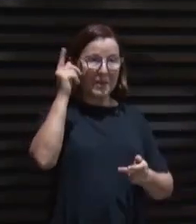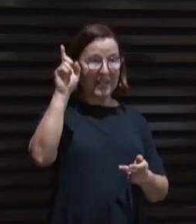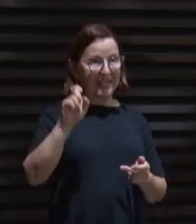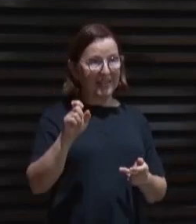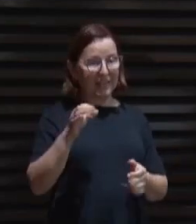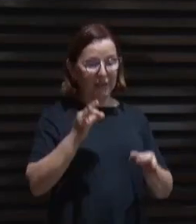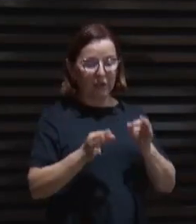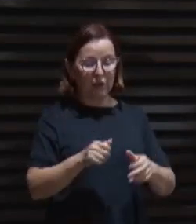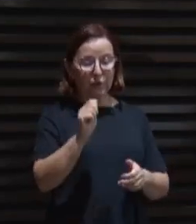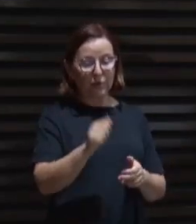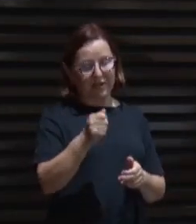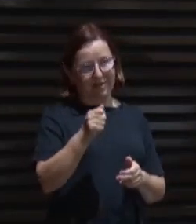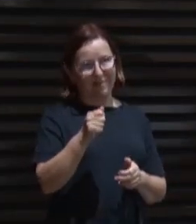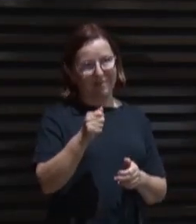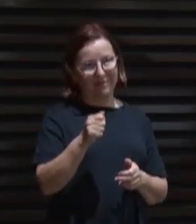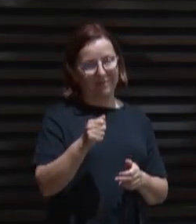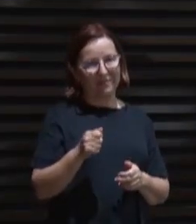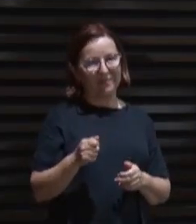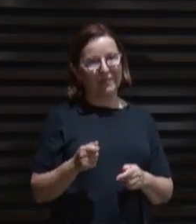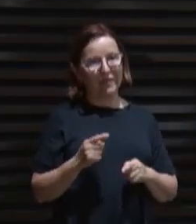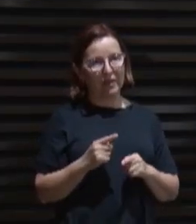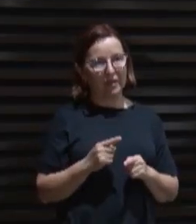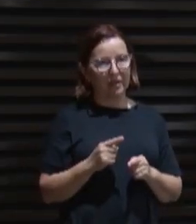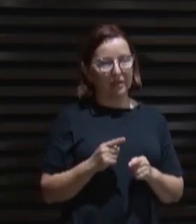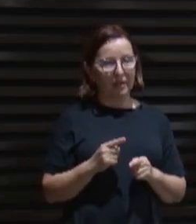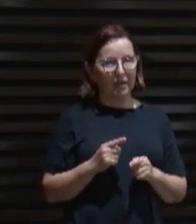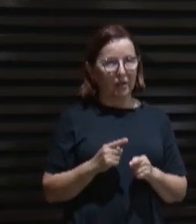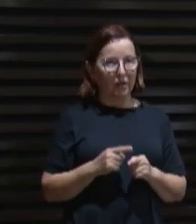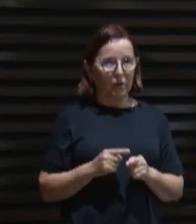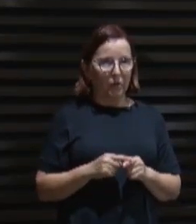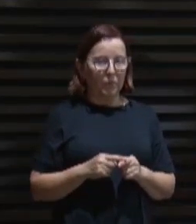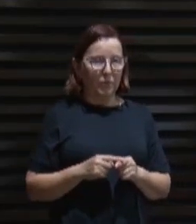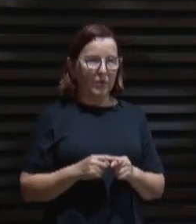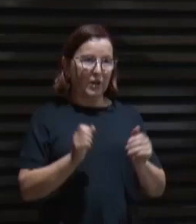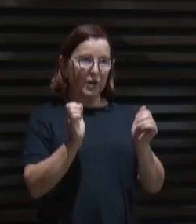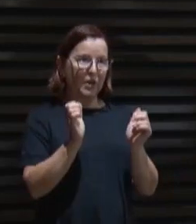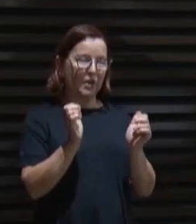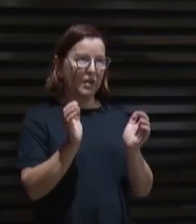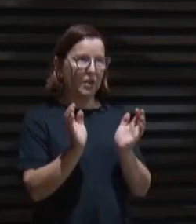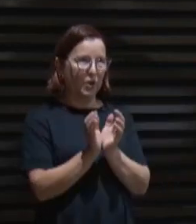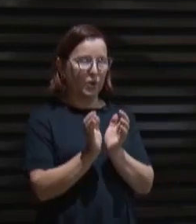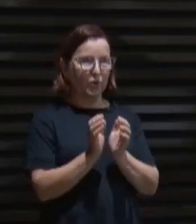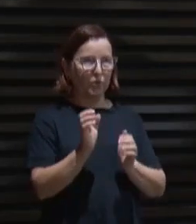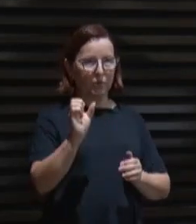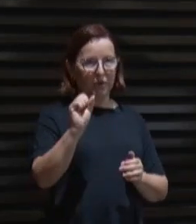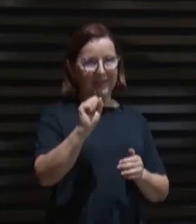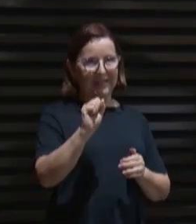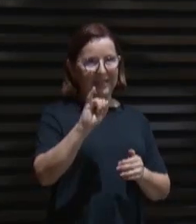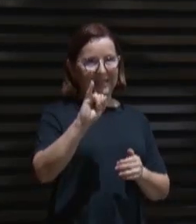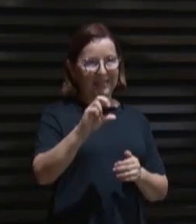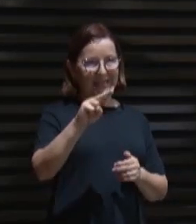o sinédrio não podia condená-lo à morte. Roma tinha tirado do